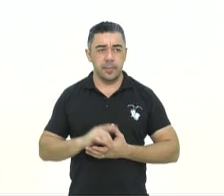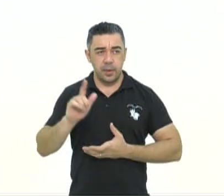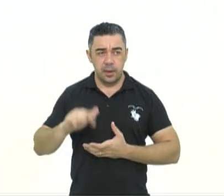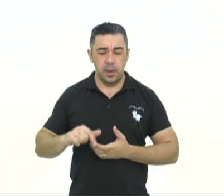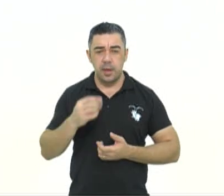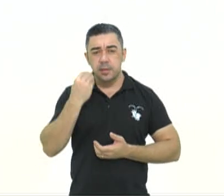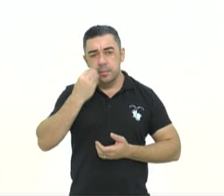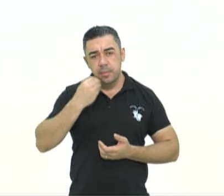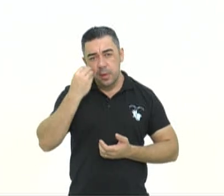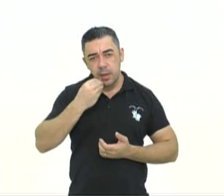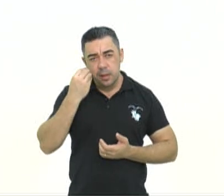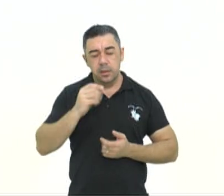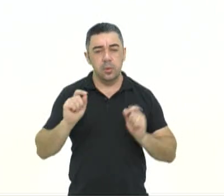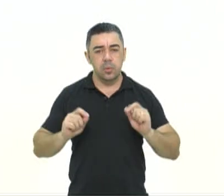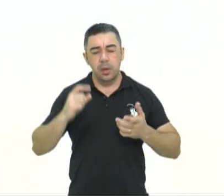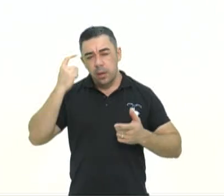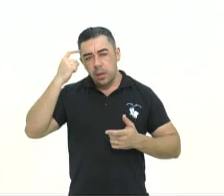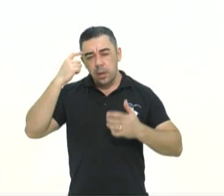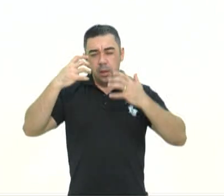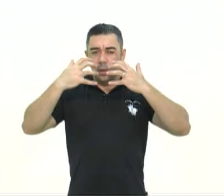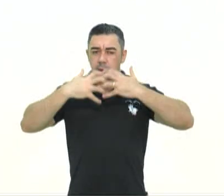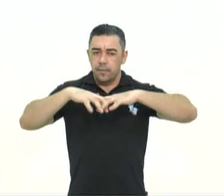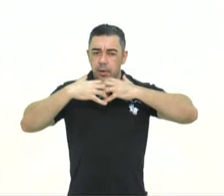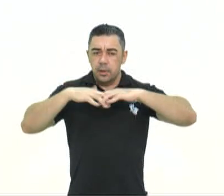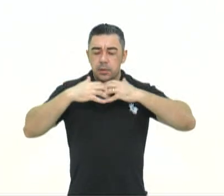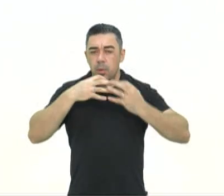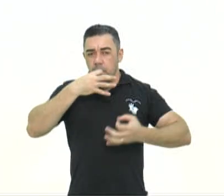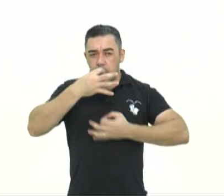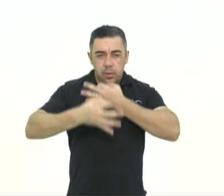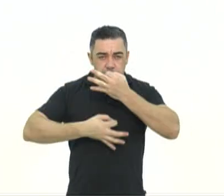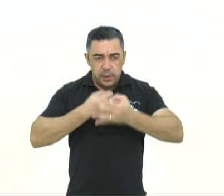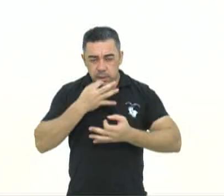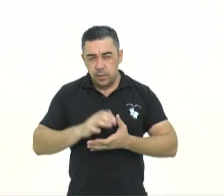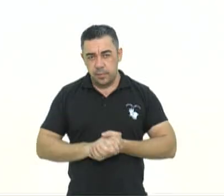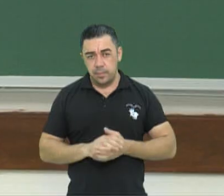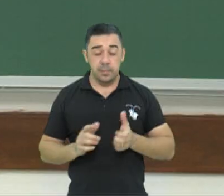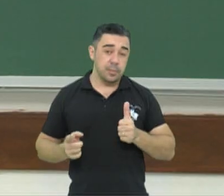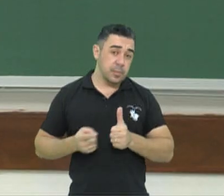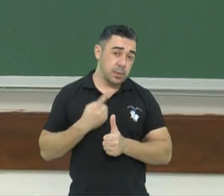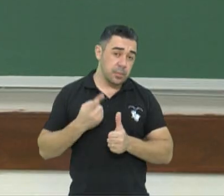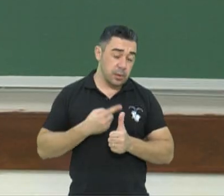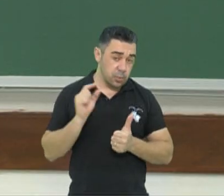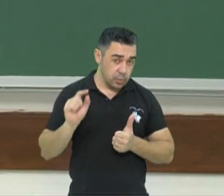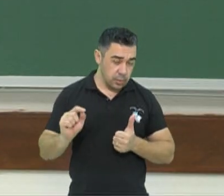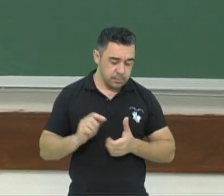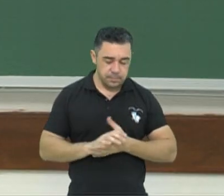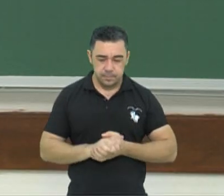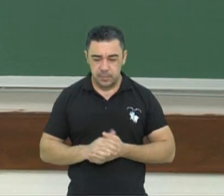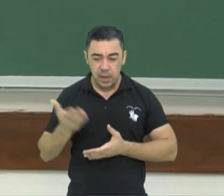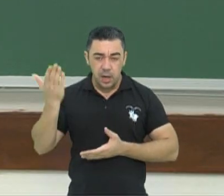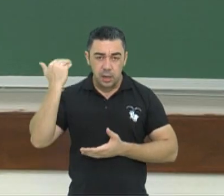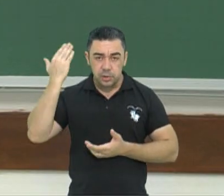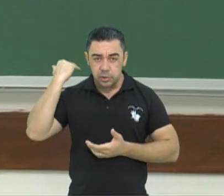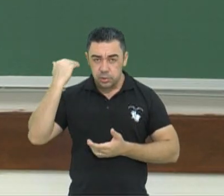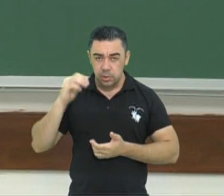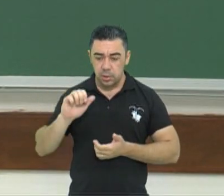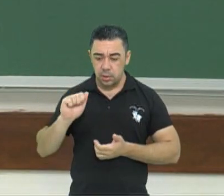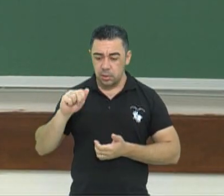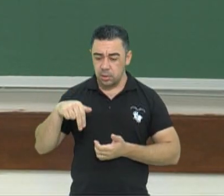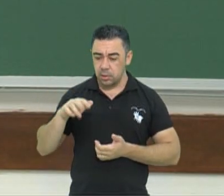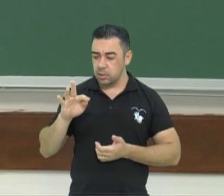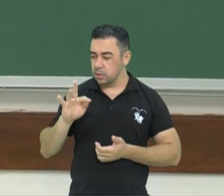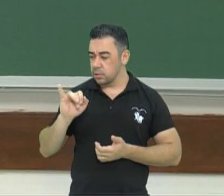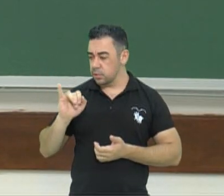da experiência que leva a uma reflexão argumentativa. Primeiramente, antiguidade. Existe